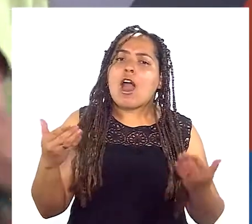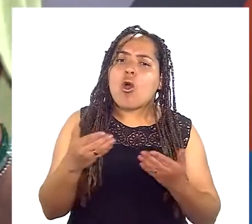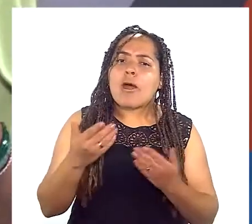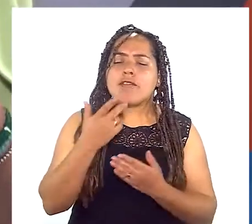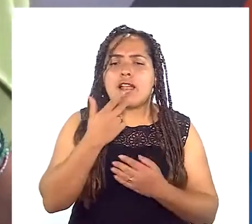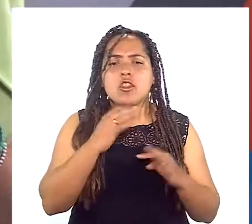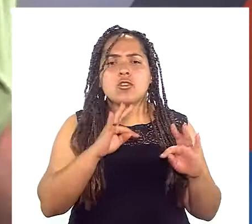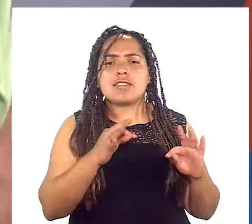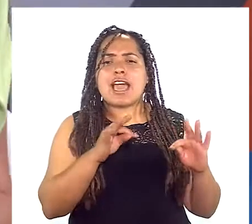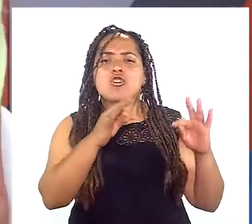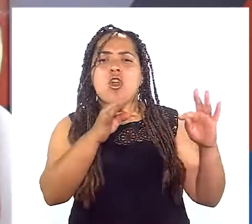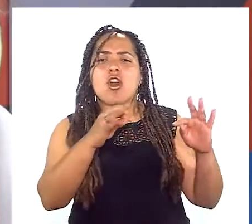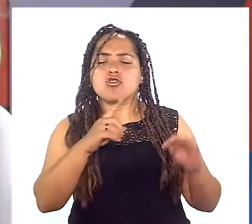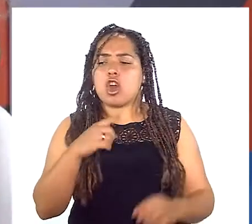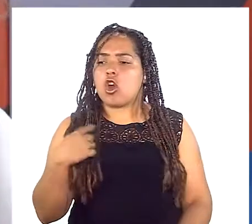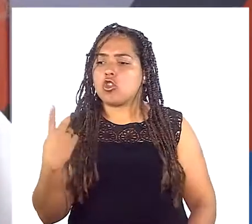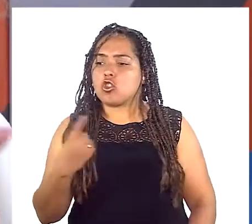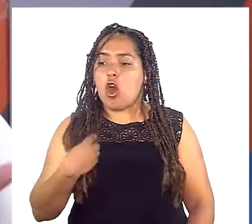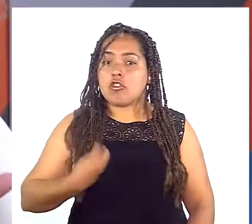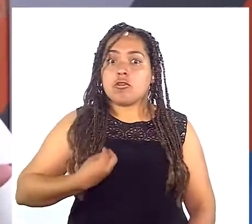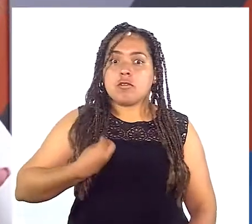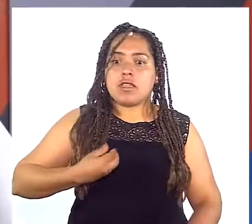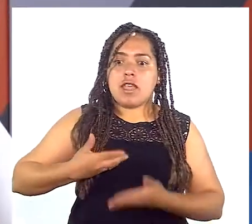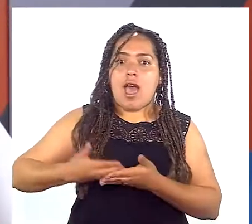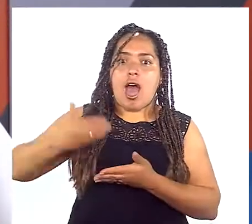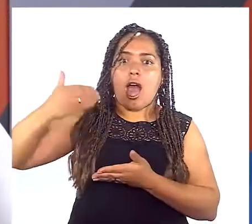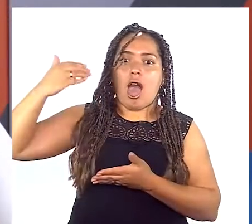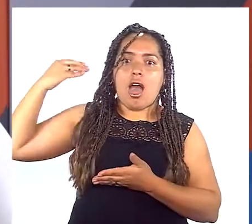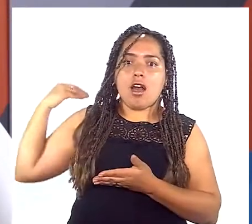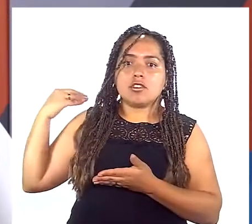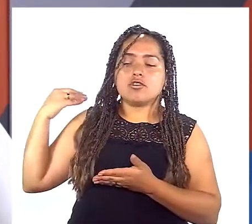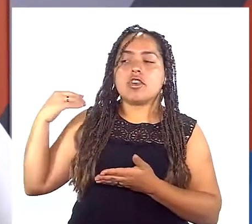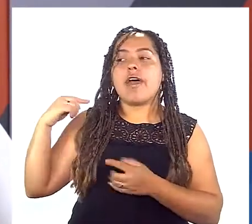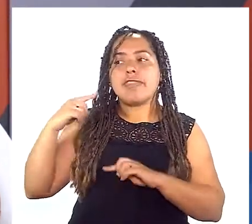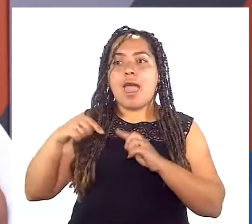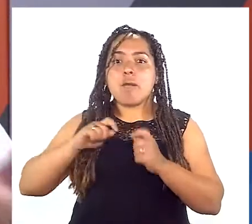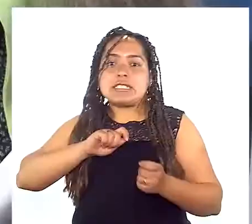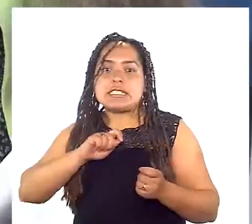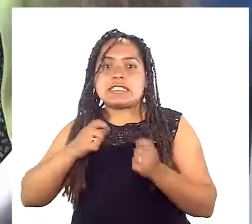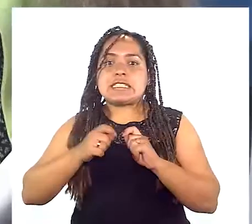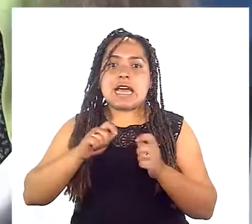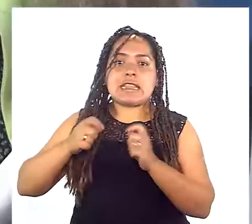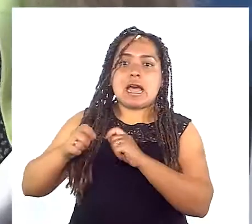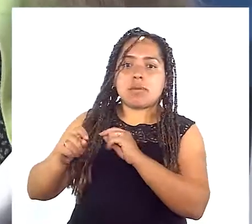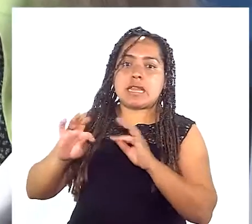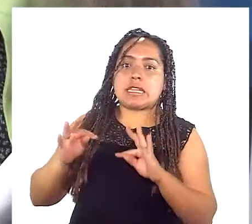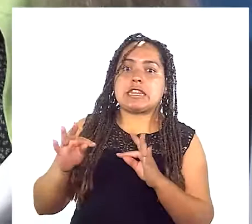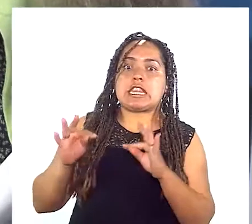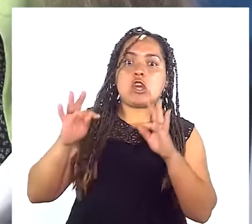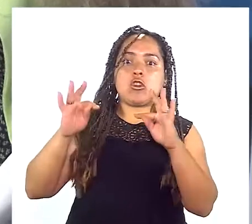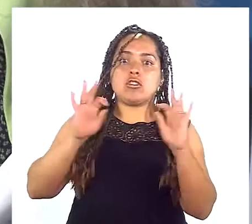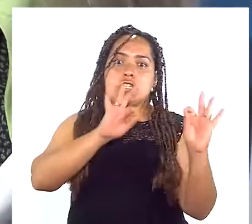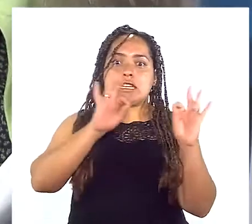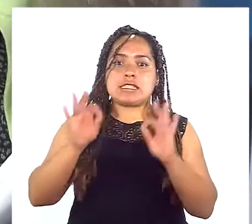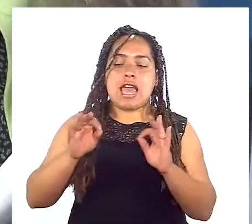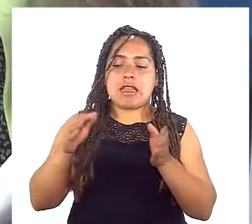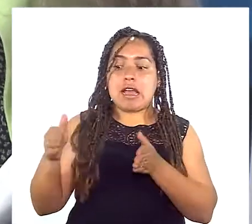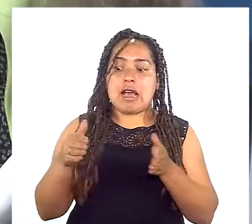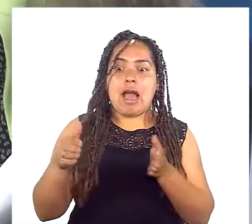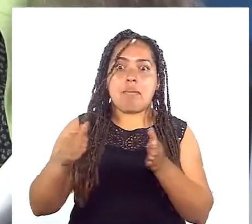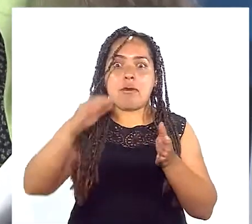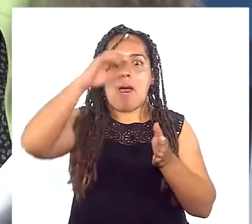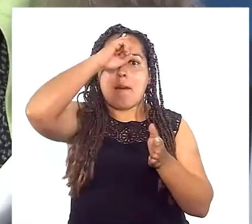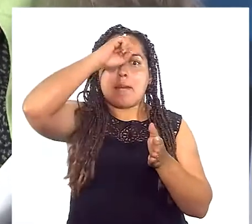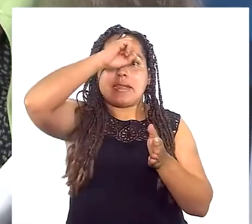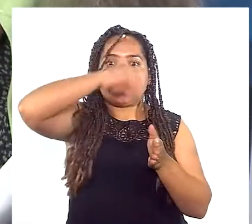nós nascemos, eu, a senhora, nós nascemos analógicas e tivemos que nos transformar, aprender, nos implementar no meio do caminho